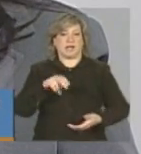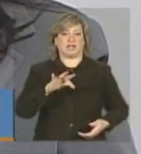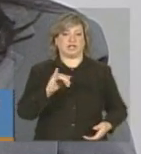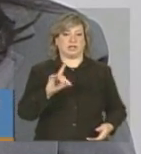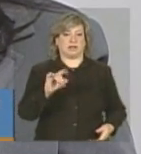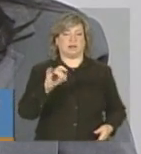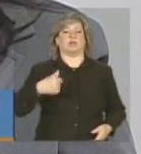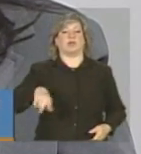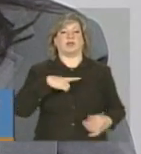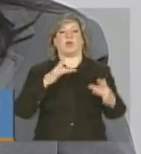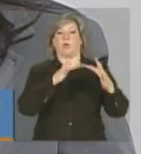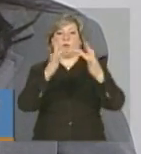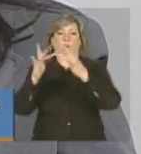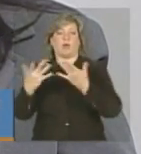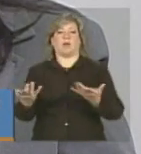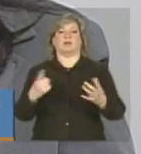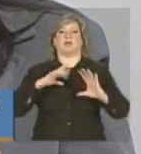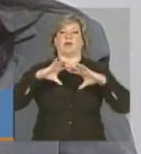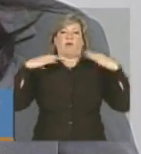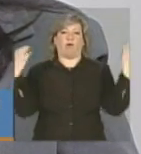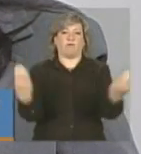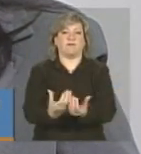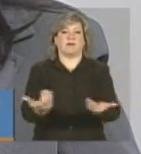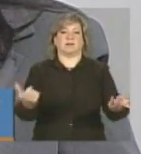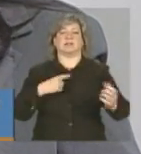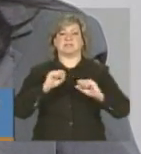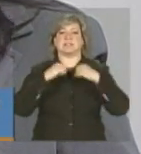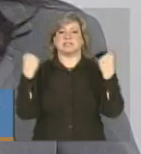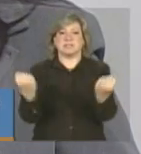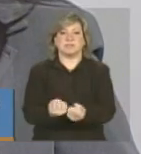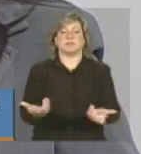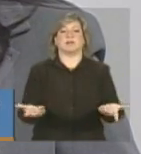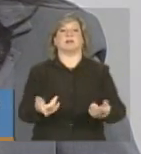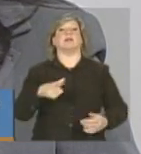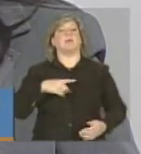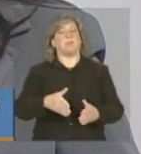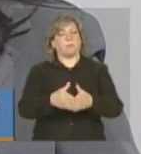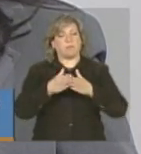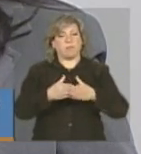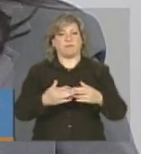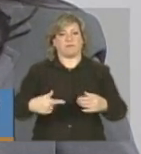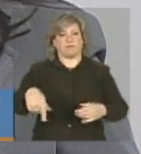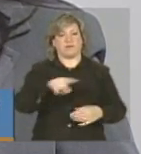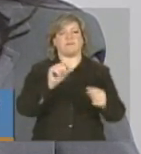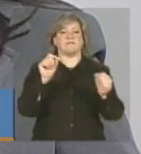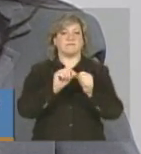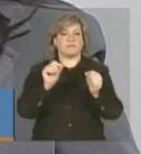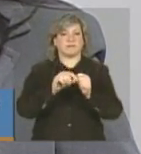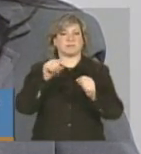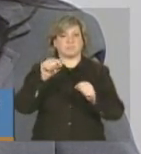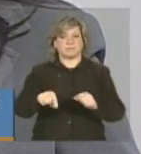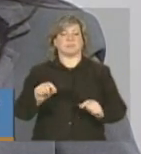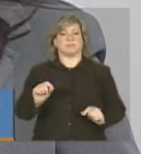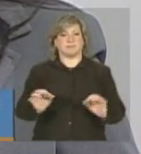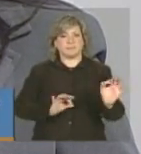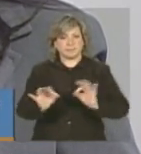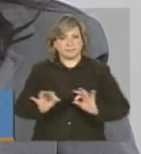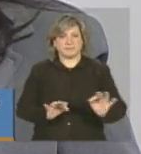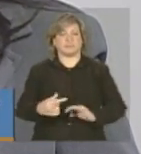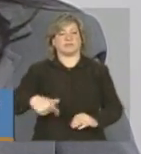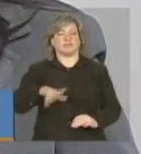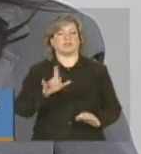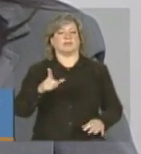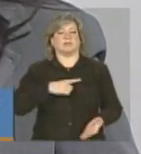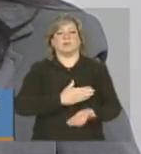tido contato por meio de eventos, de congressos, de seminários. Então, por favor, exerçam esse protagonismo que vocês já vêm